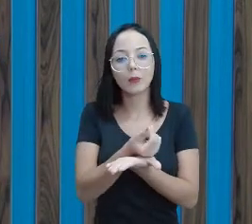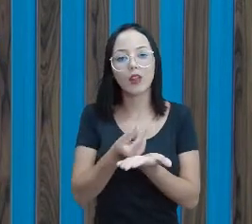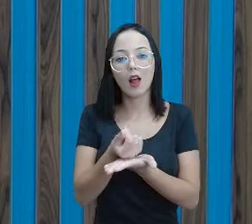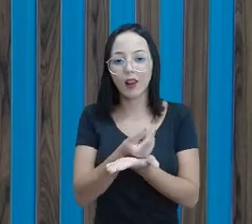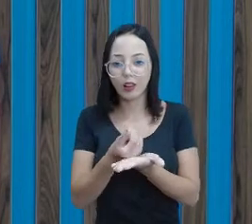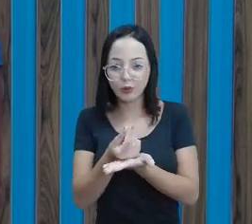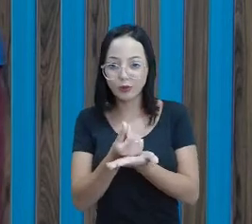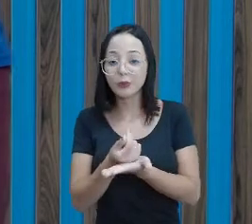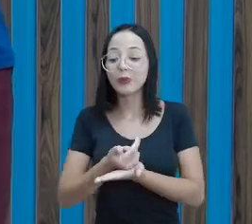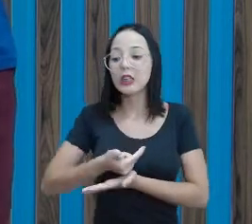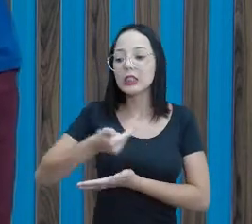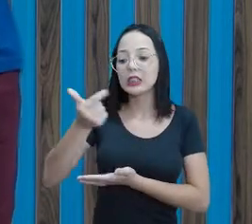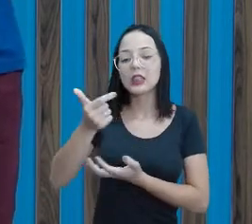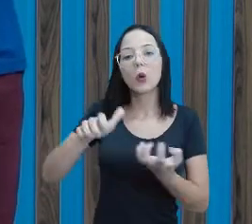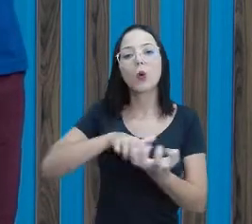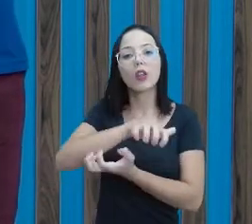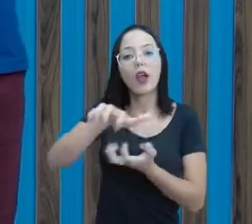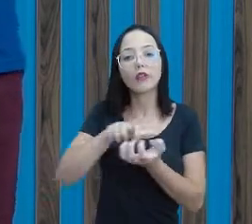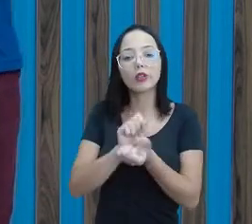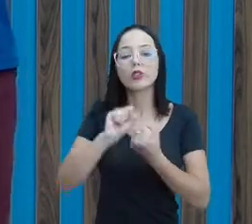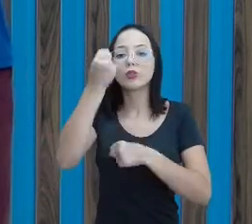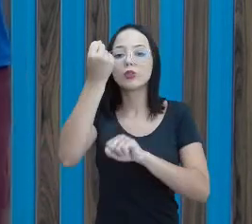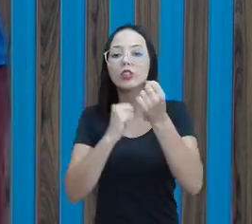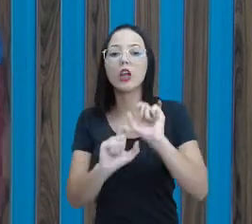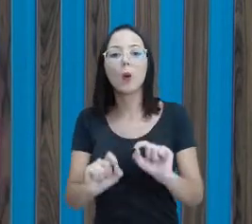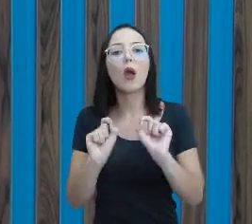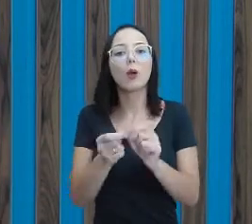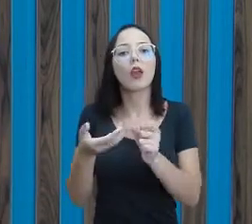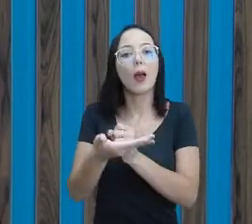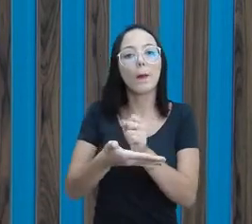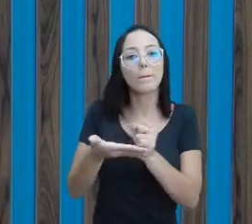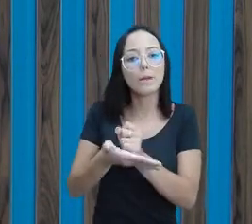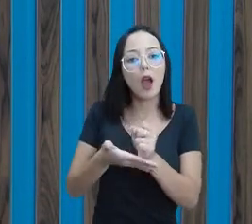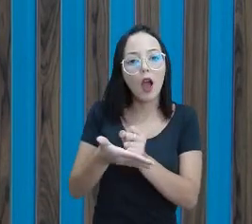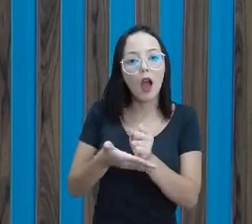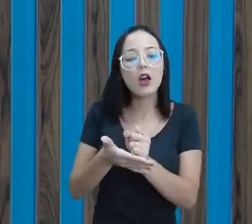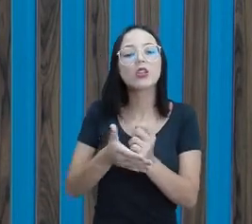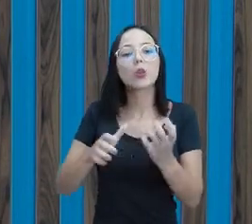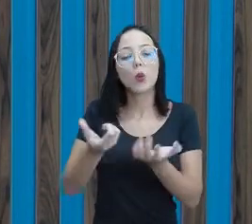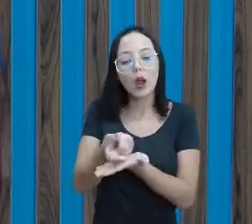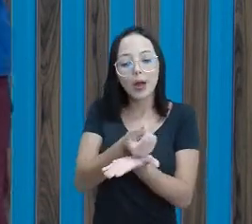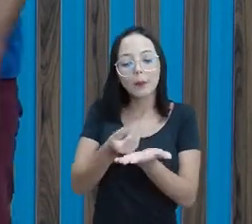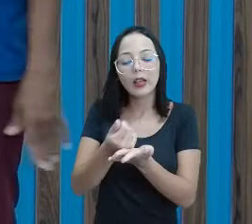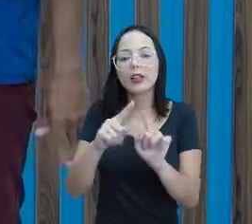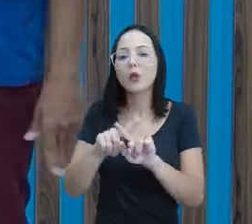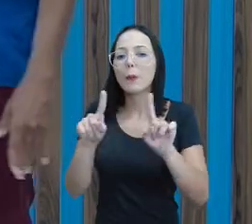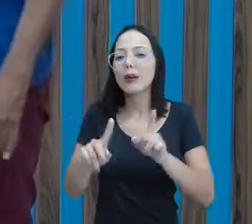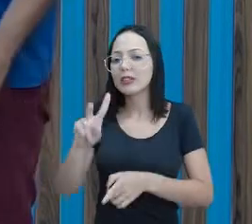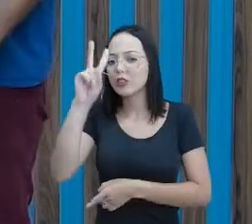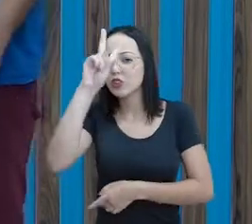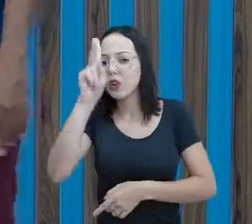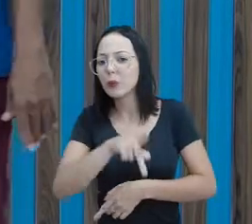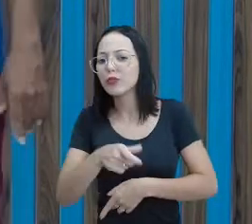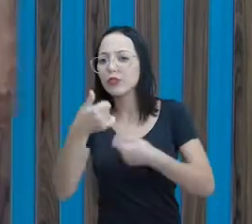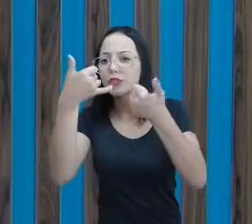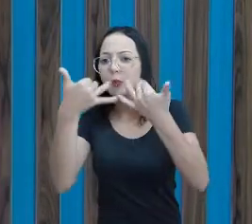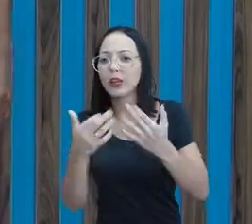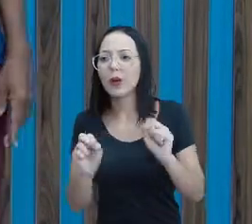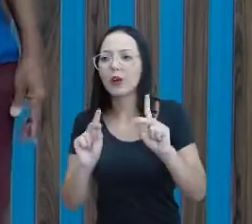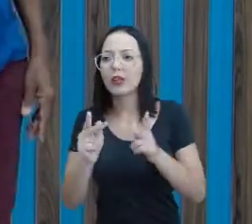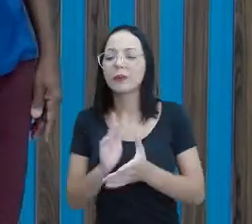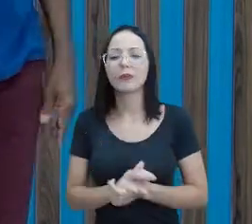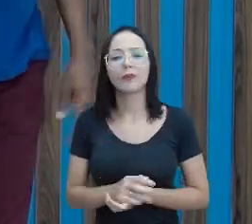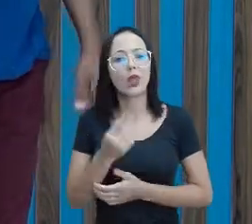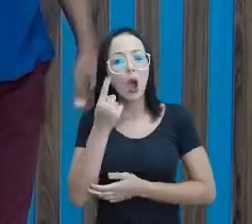capitalismo. Segunda Revolução Industrial é a base do capitalismo, tá? Mas isso lá na história o professor vai explicar melhor para vocês. Minha aula está